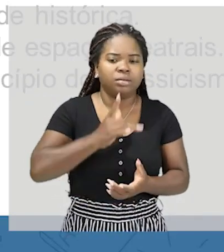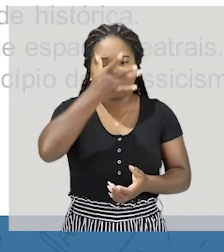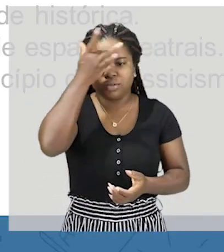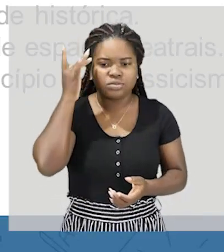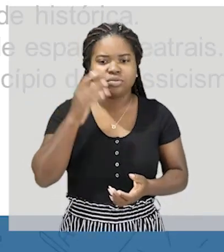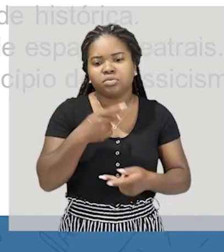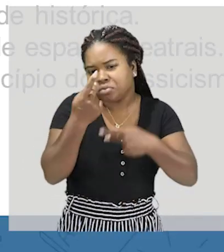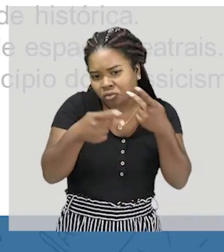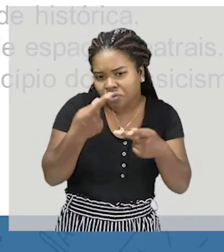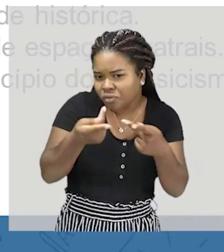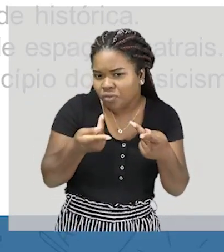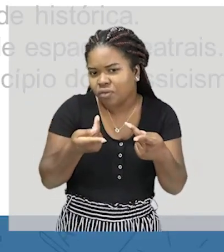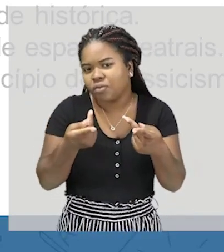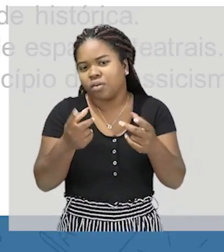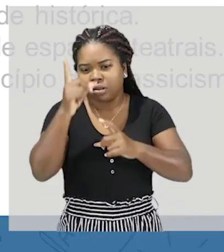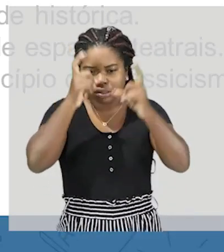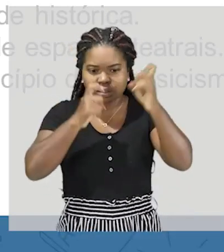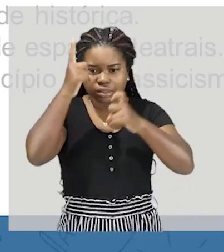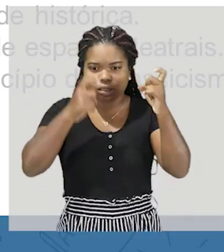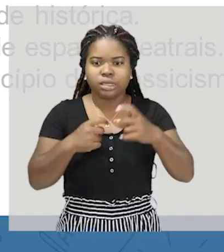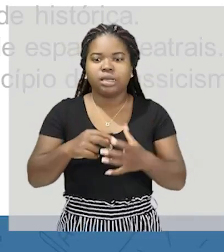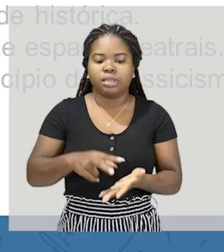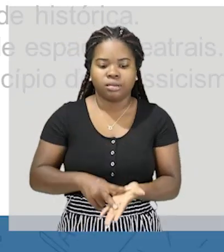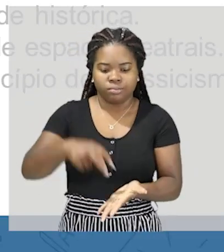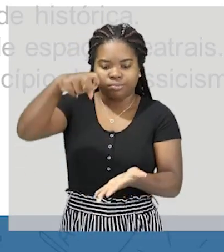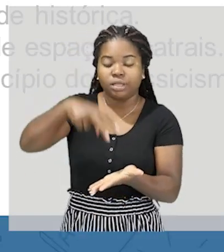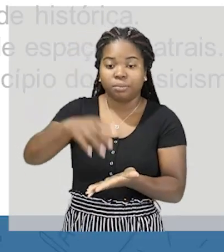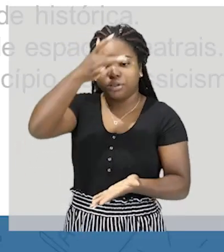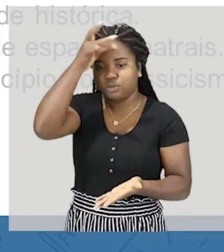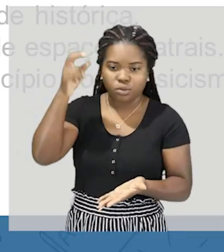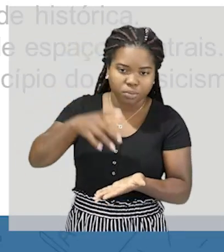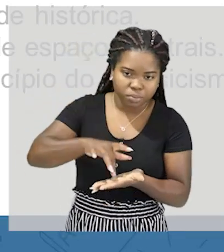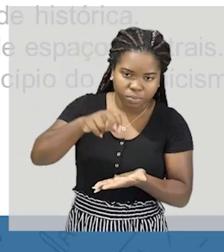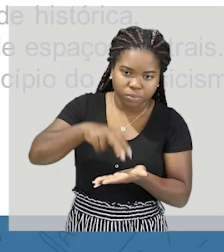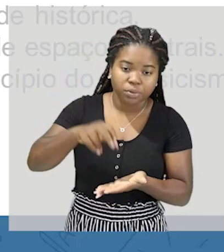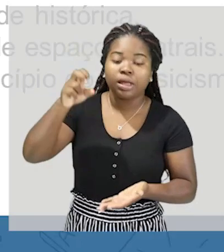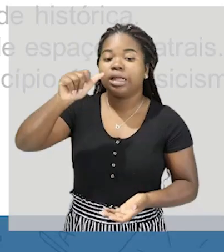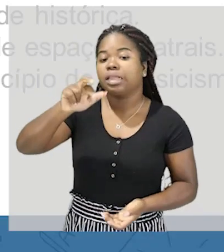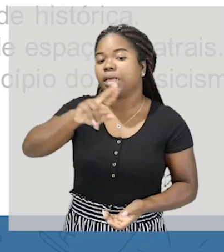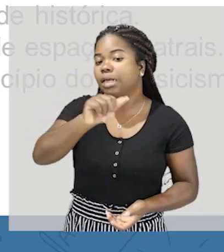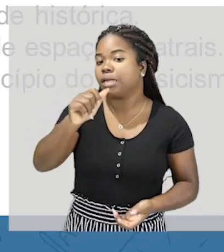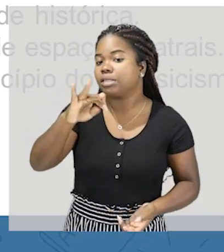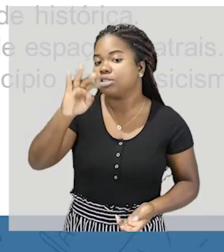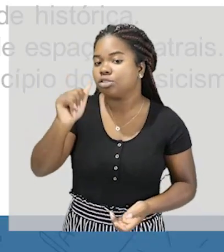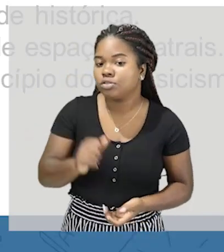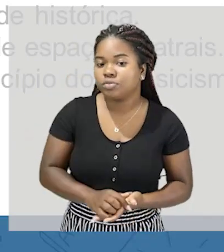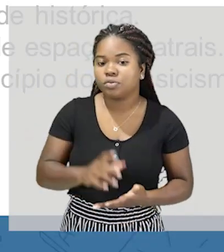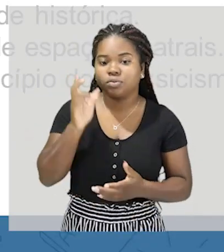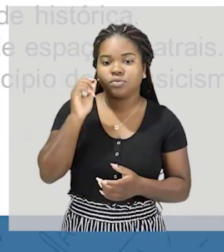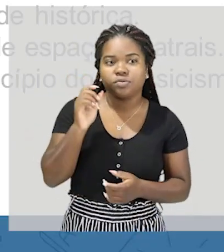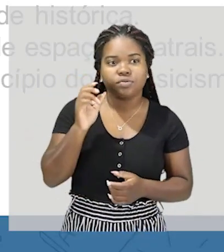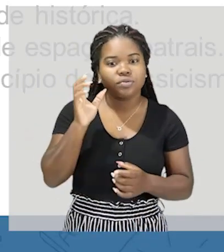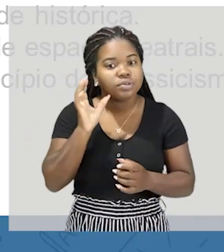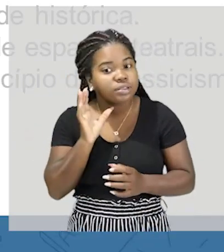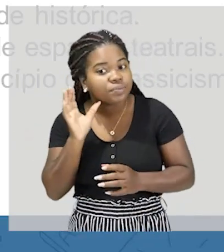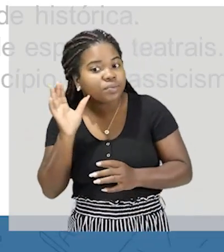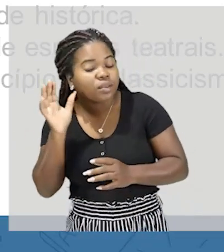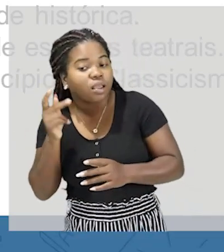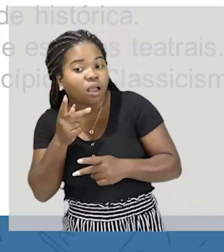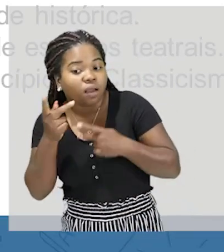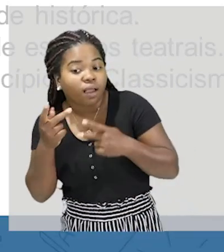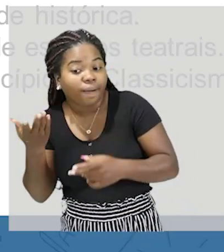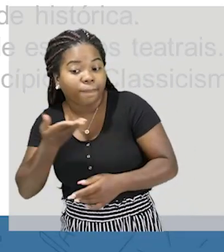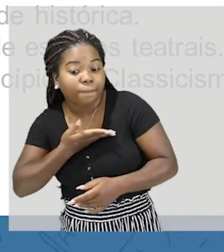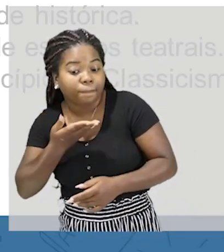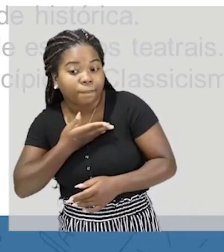eles literalmente gesticulam e mostram. Aí ela pulou, a pessoa pula. Narrativa é quando você se entorta todinho para dizer assim, olha, a minha